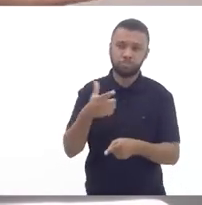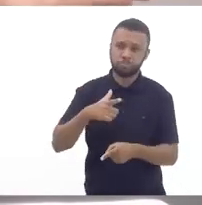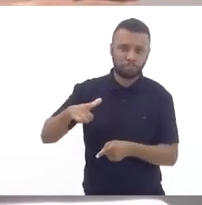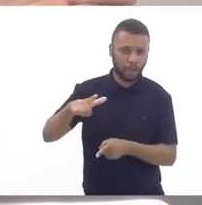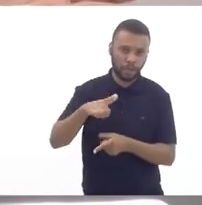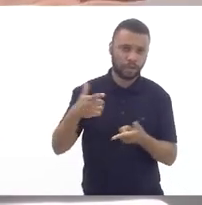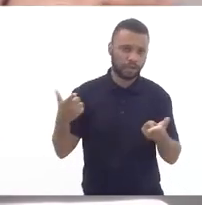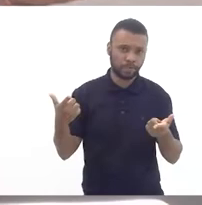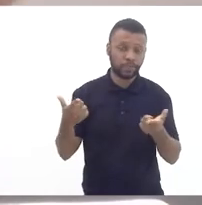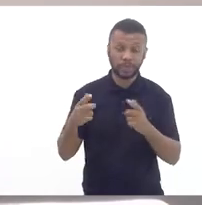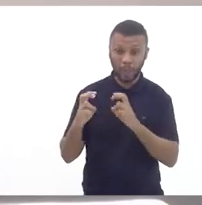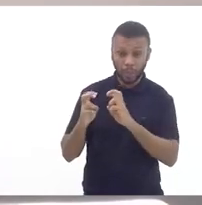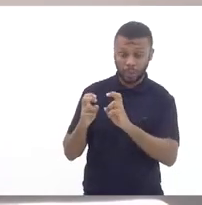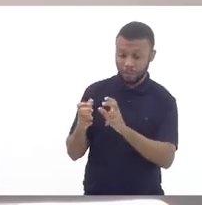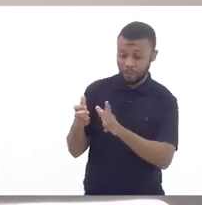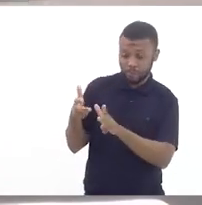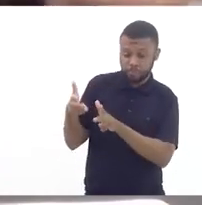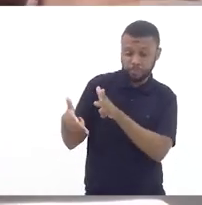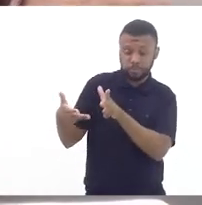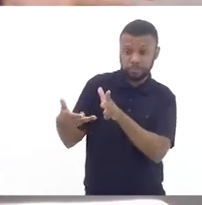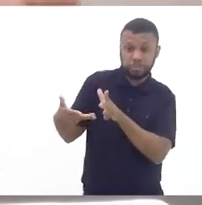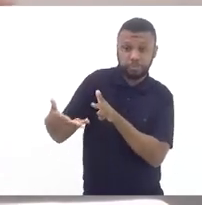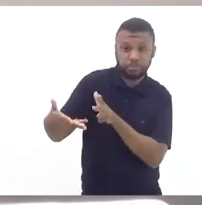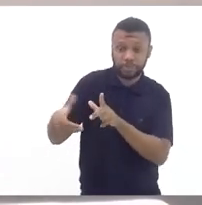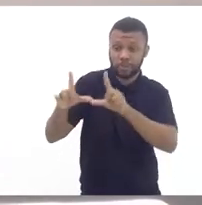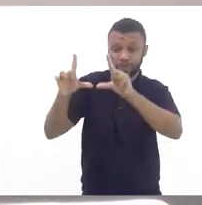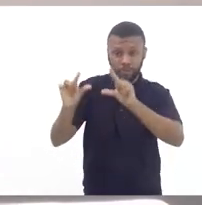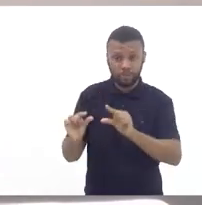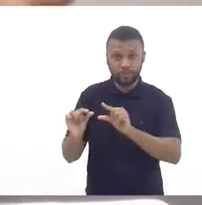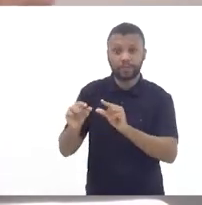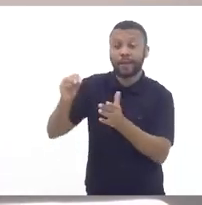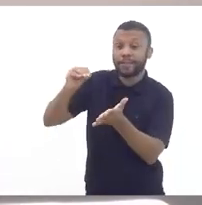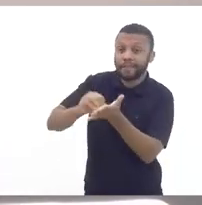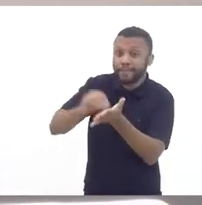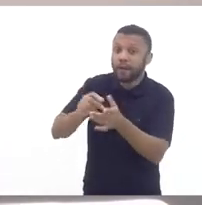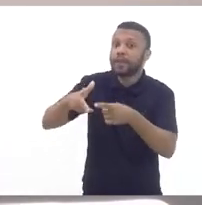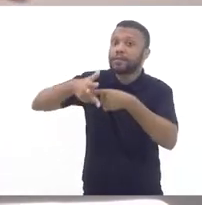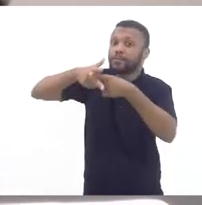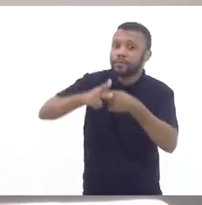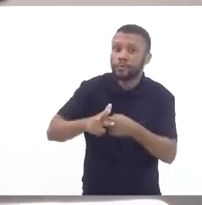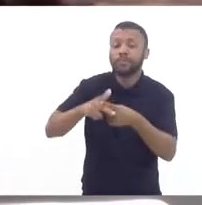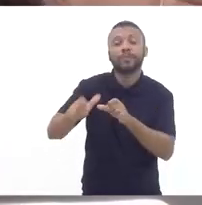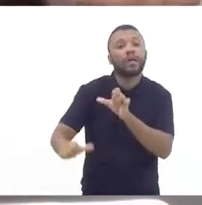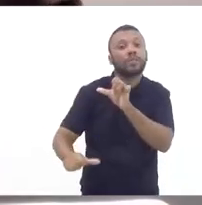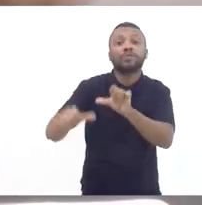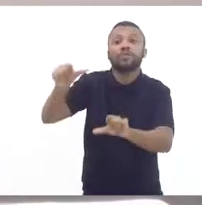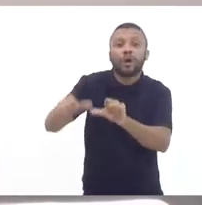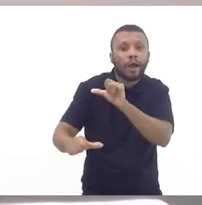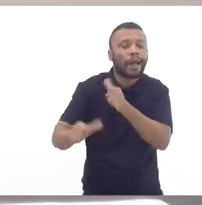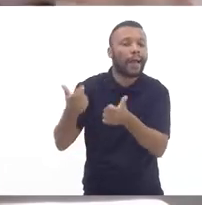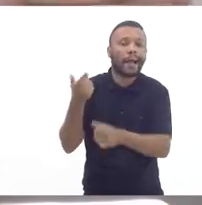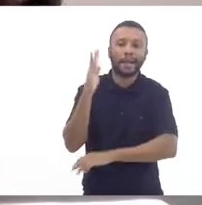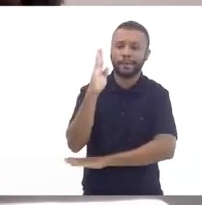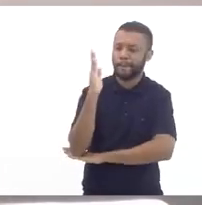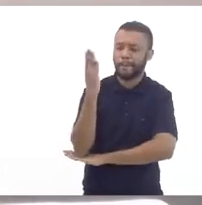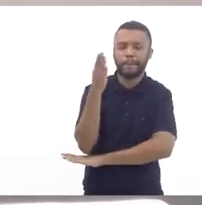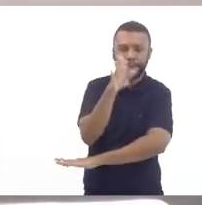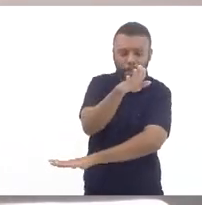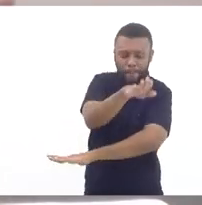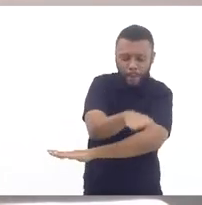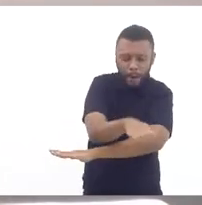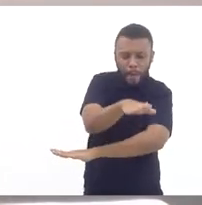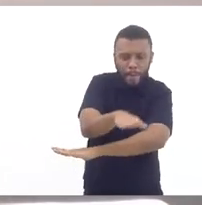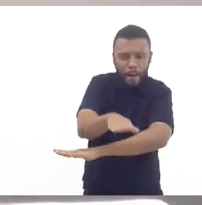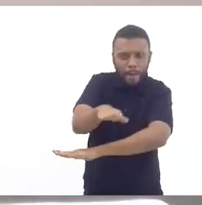passado. Diminui a velocidade devido à questão da falta de manutenção, melhor, troca, porque tem que trocar esses dormentes, não tem nem como manutenção, estão